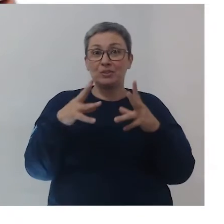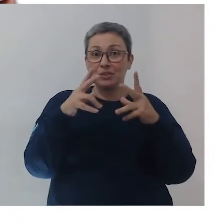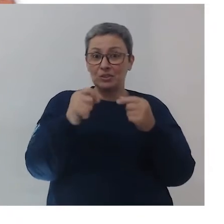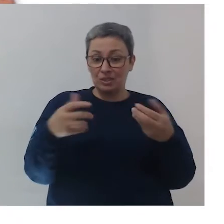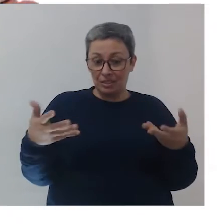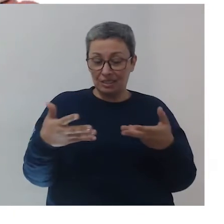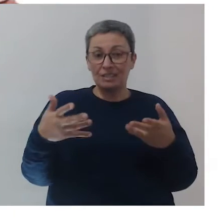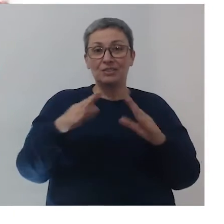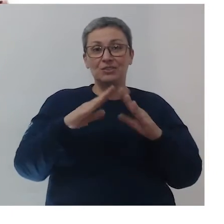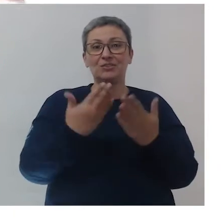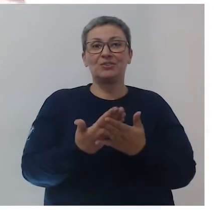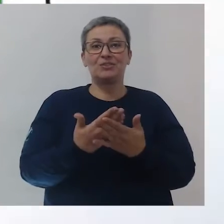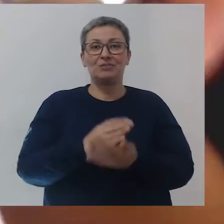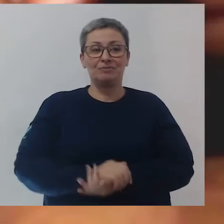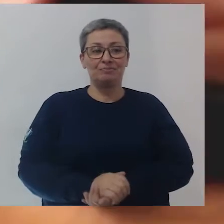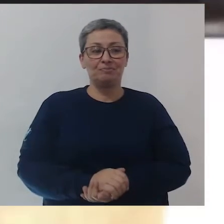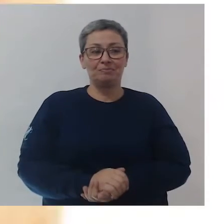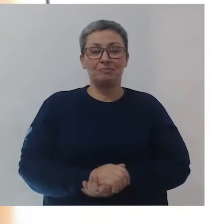aqui na escola.